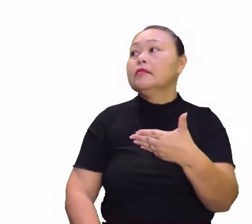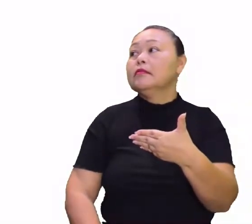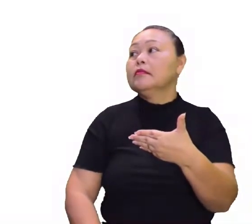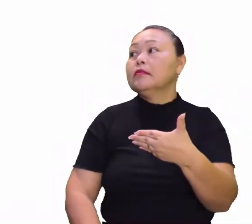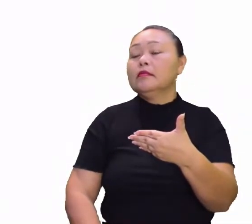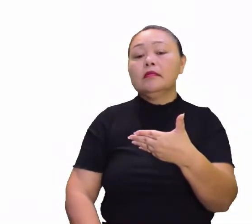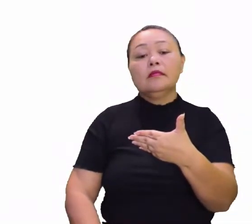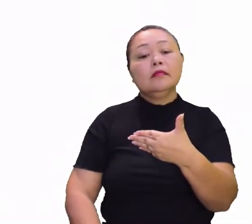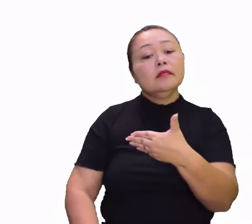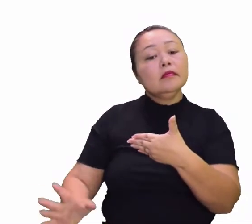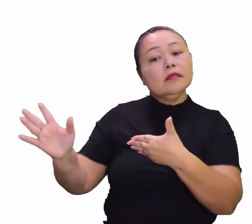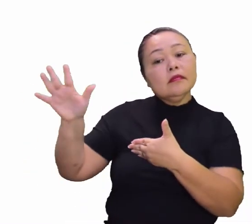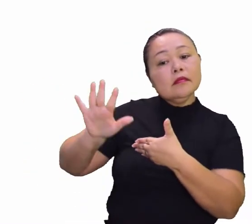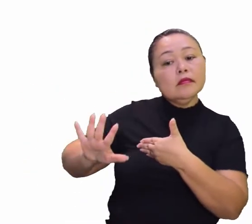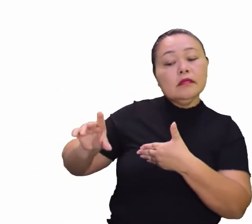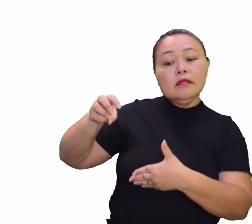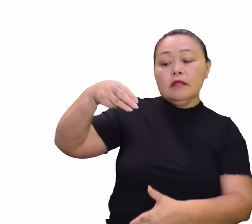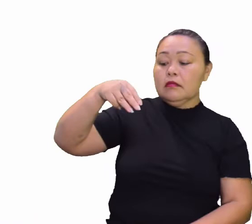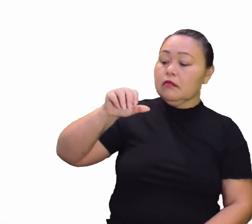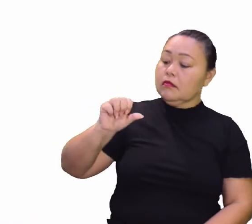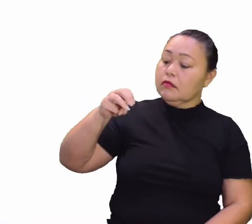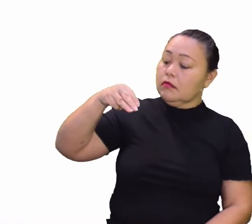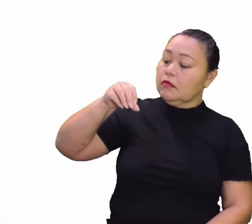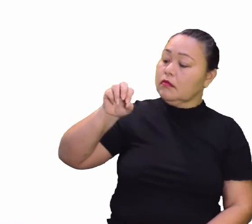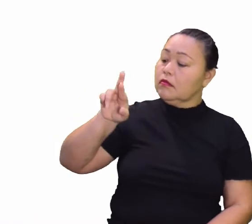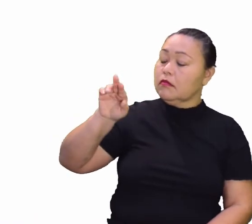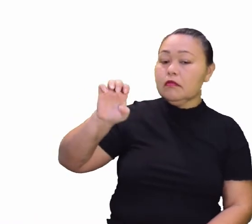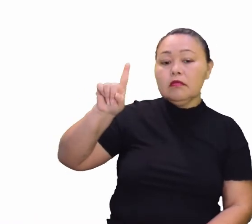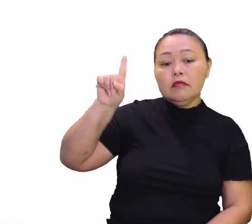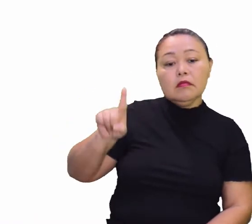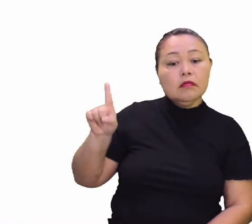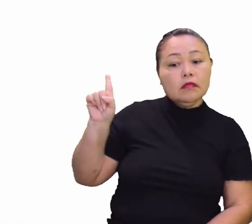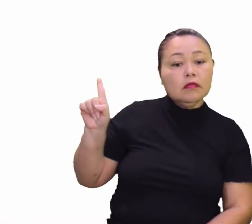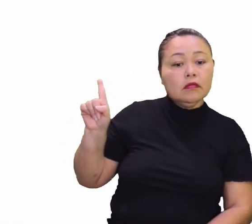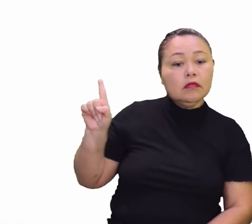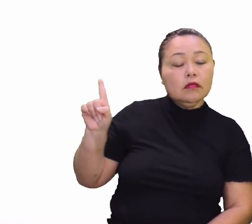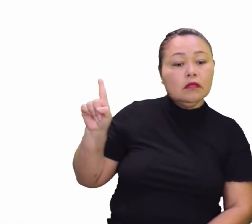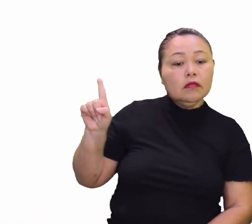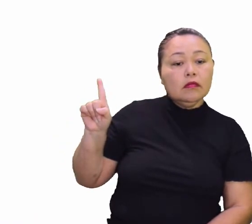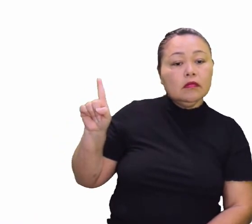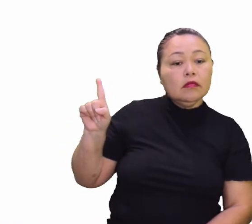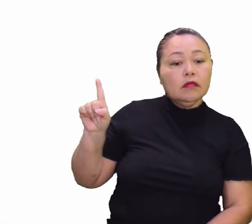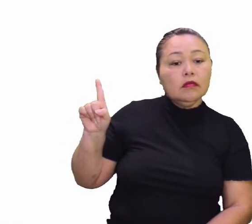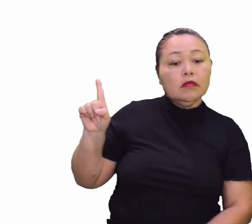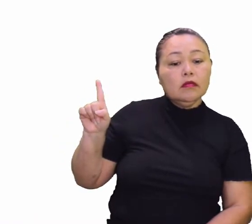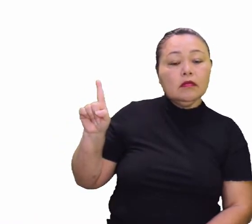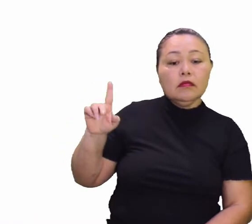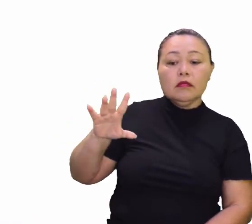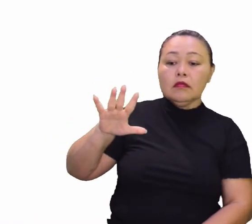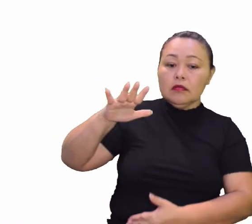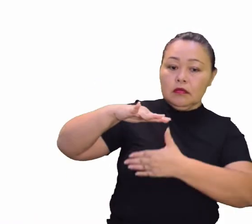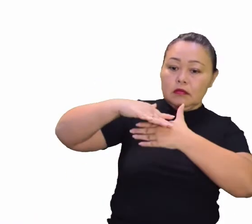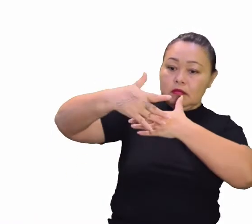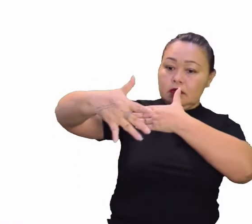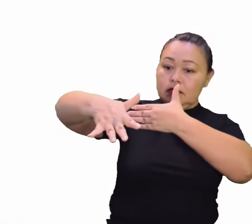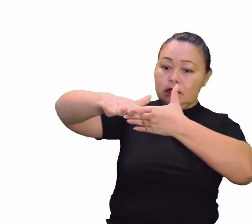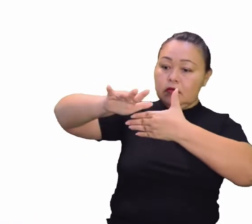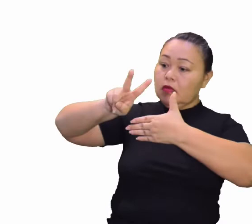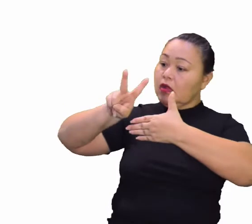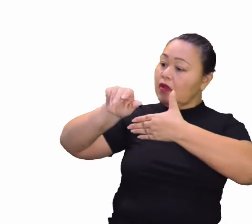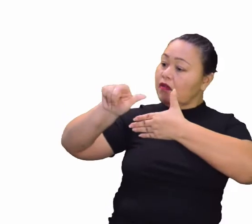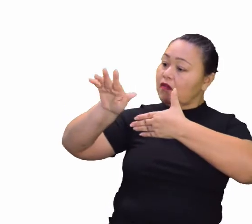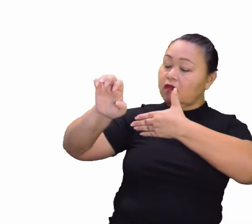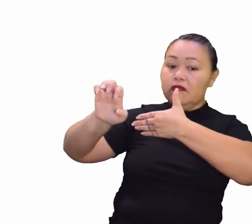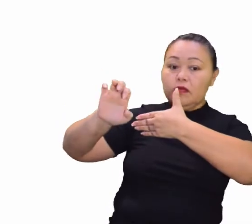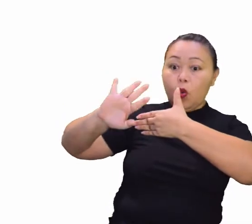Aí a bacia do Mamoré. Rogério, Já ouviu falar no Vale do Mamoré? Olha só